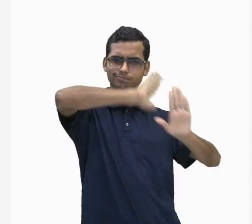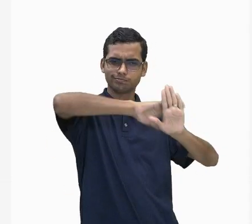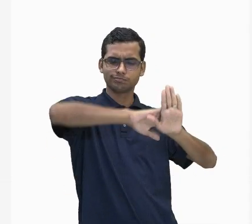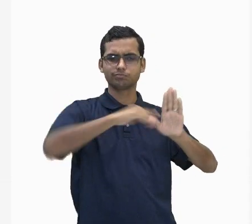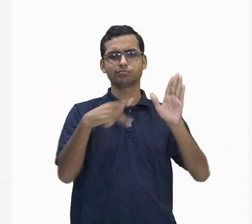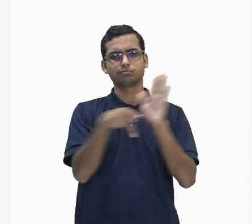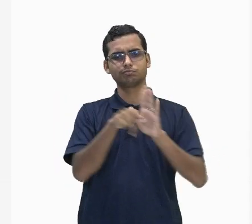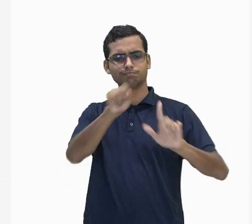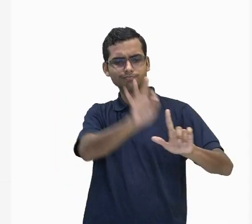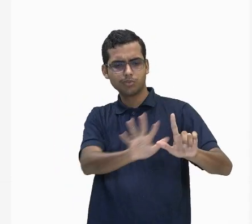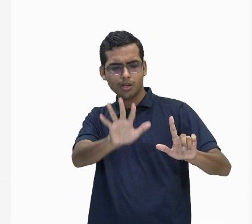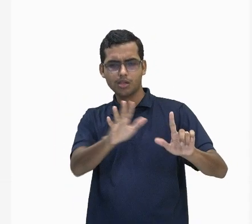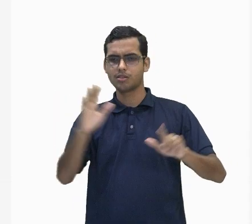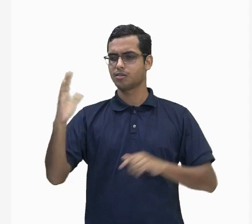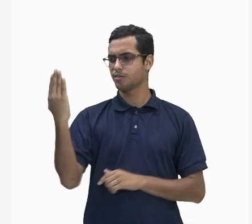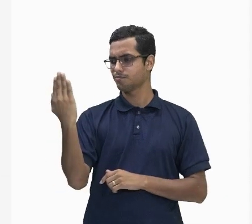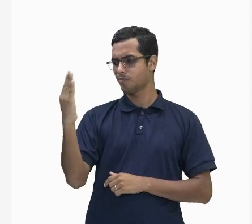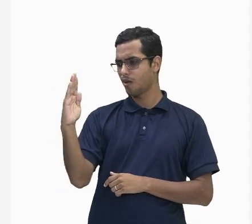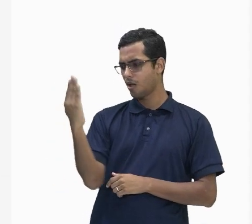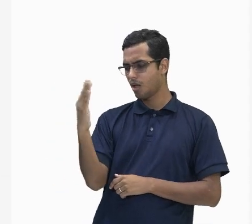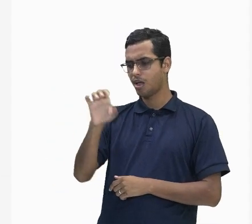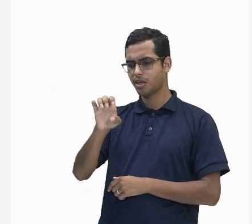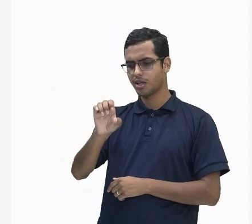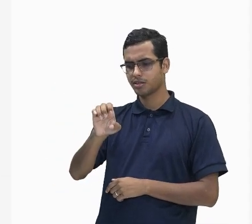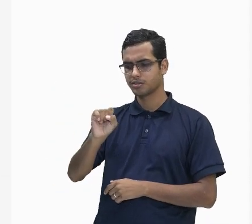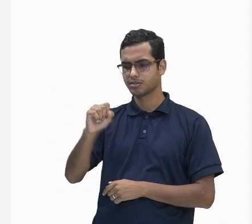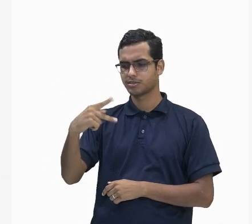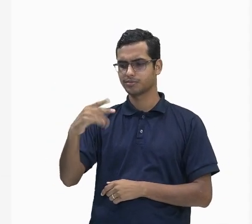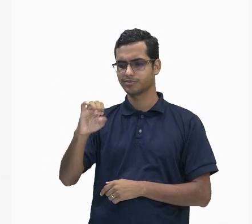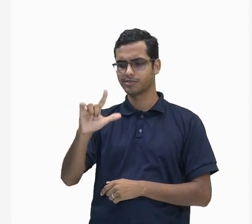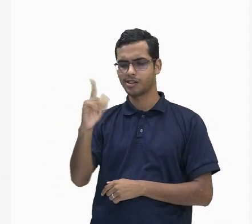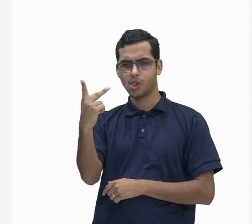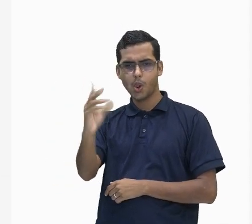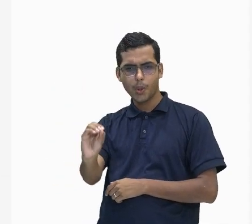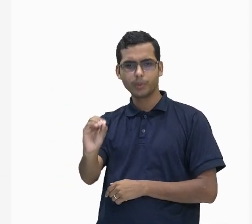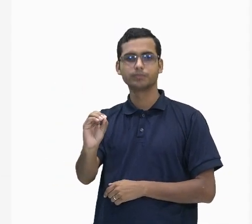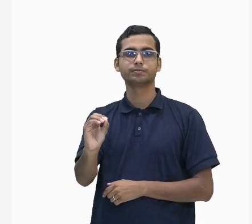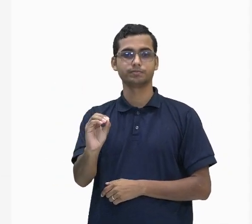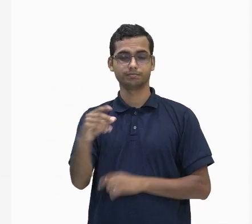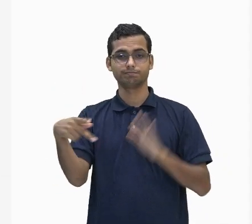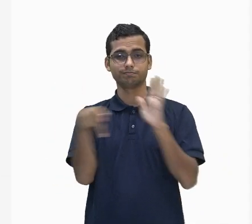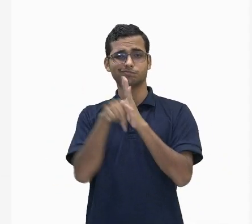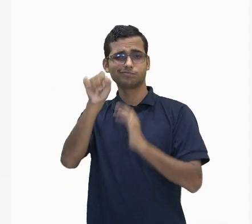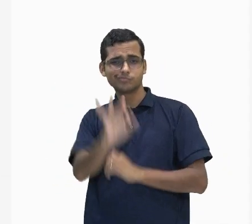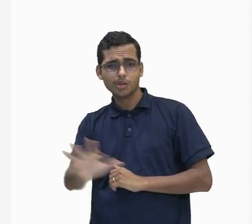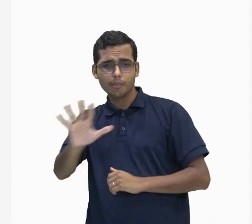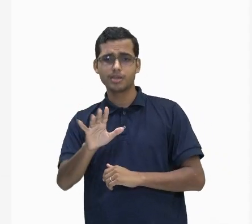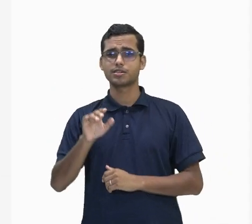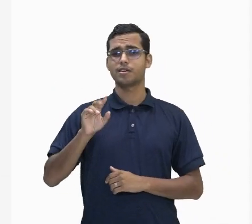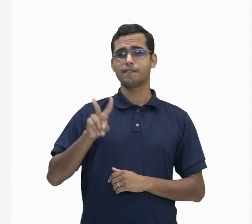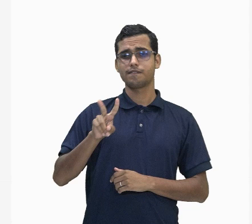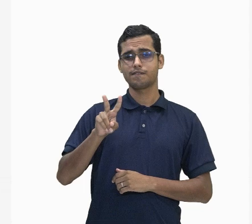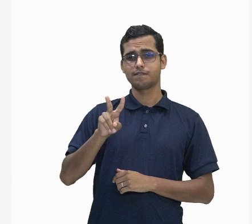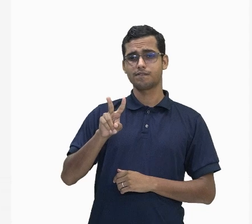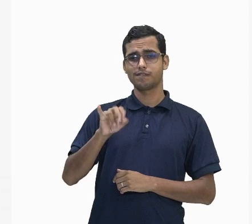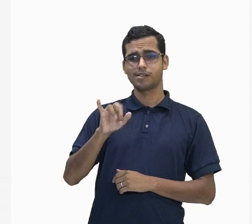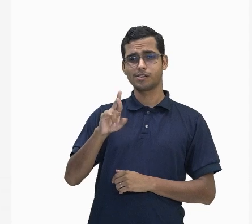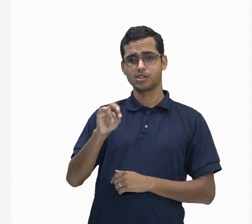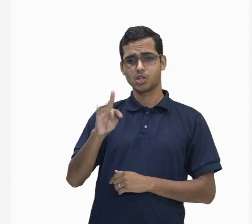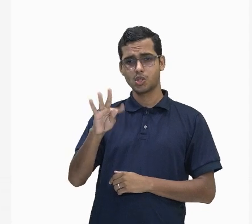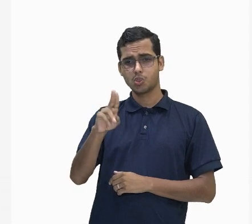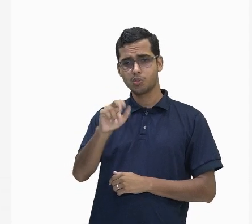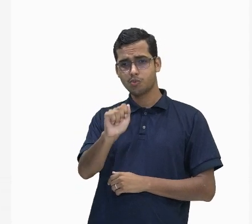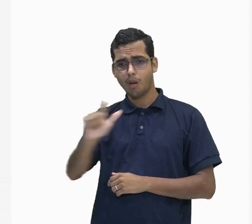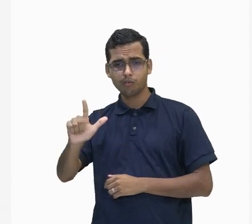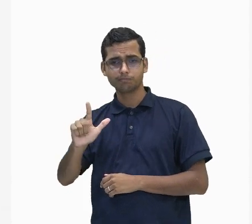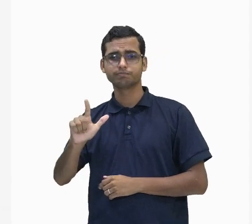sabe que não tem nada atrás do espelho, a gente chama essa imagem de imagem virtual. Porque ela é formada pelo prolongamento